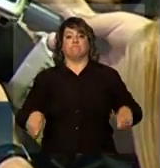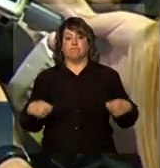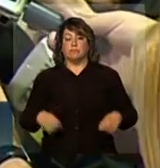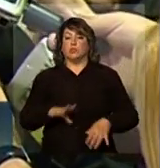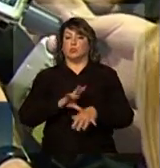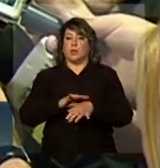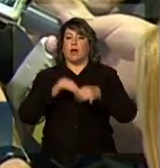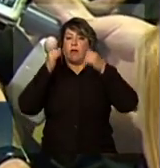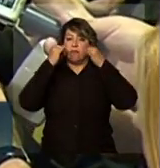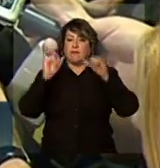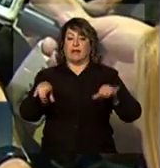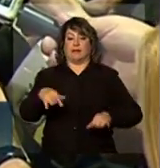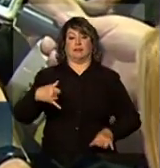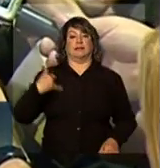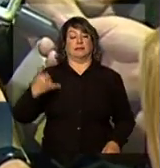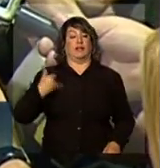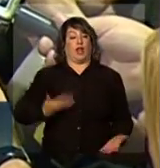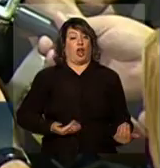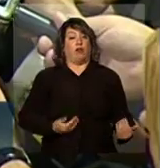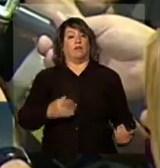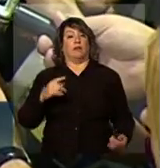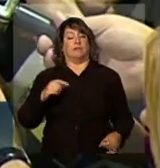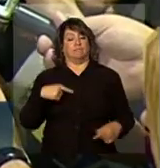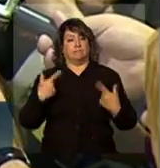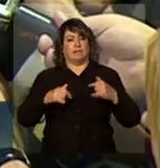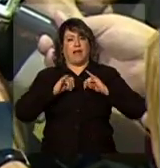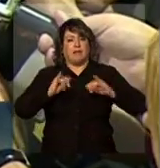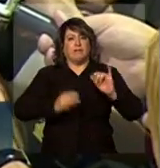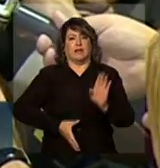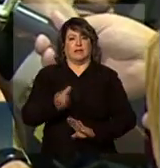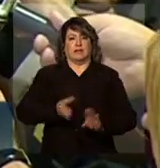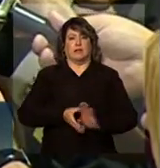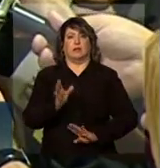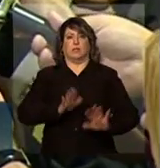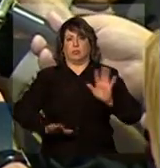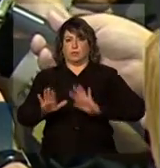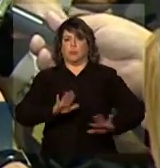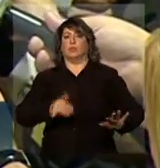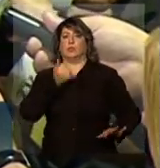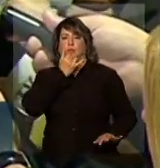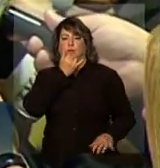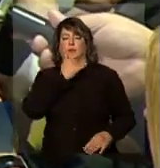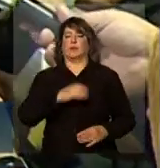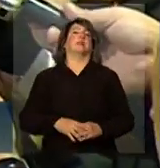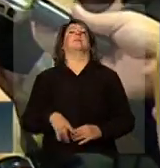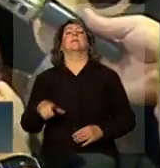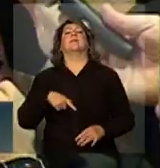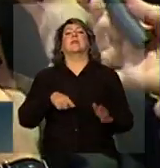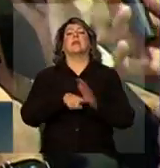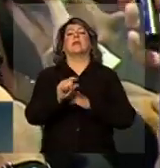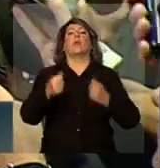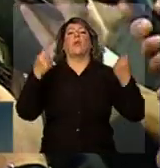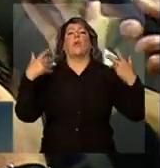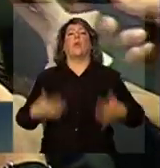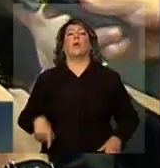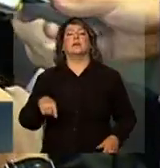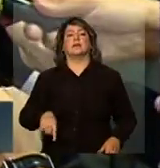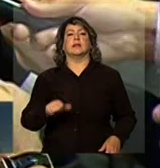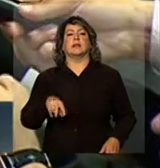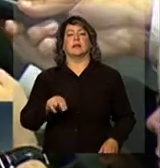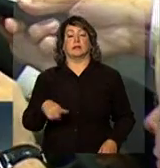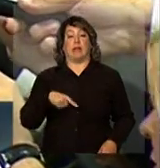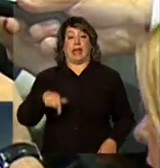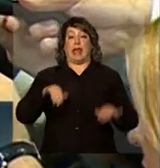uma faixa etária fundamental de trabalhar despertar para o processo de conscientização o custo da campanha pressionando o ministro há